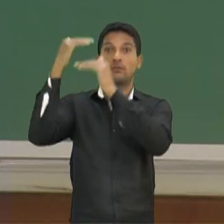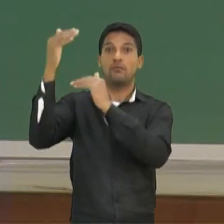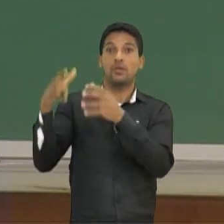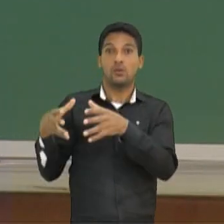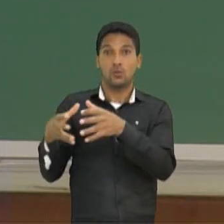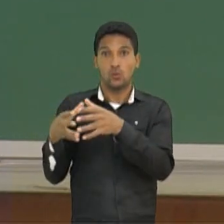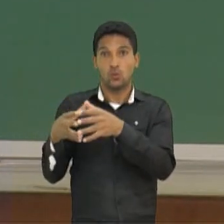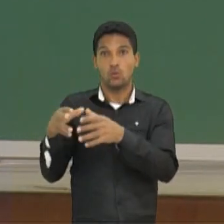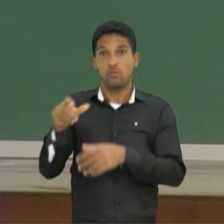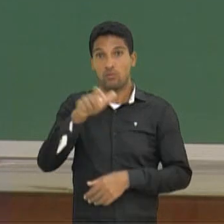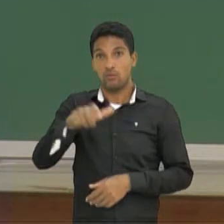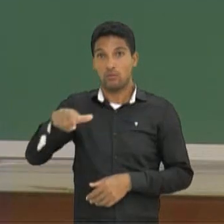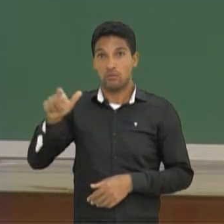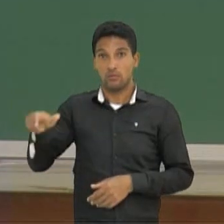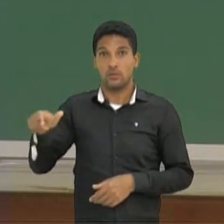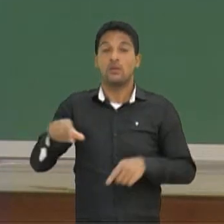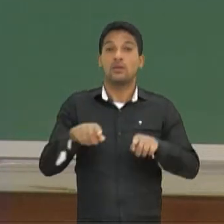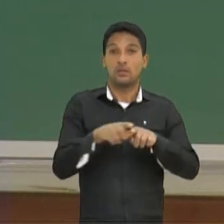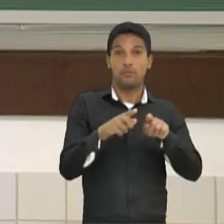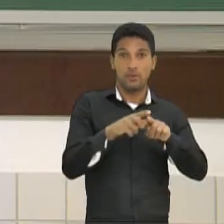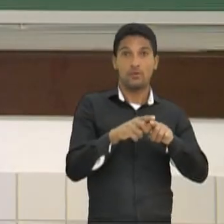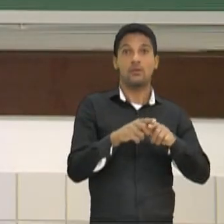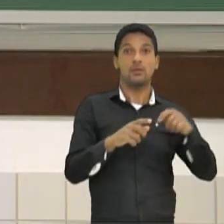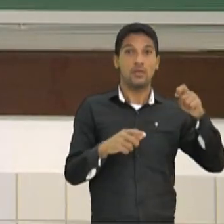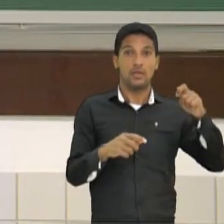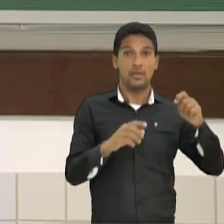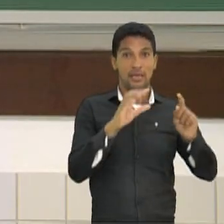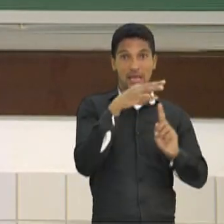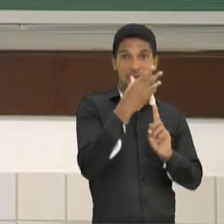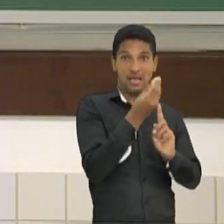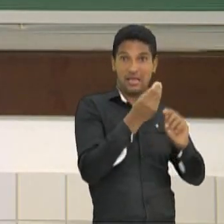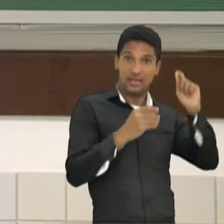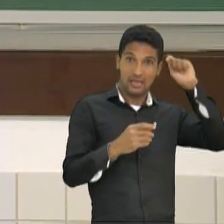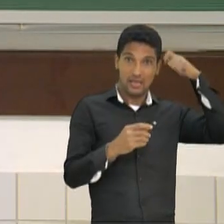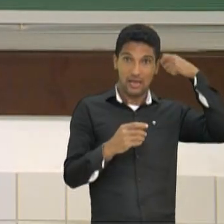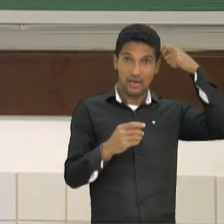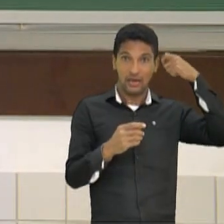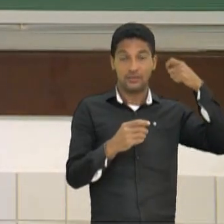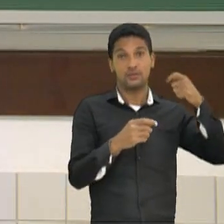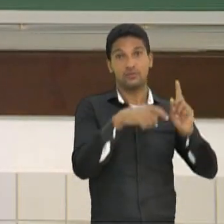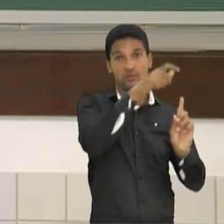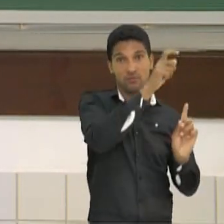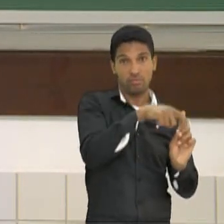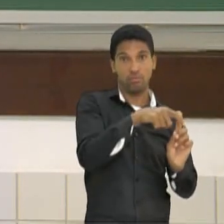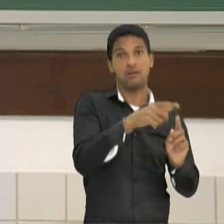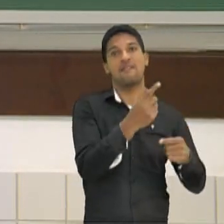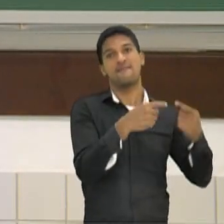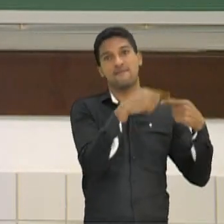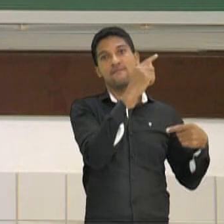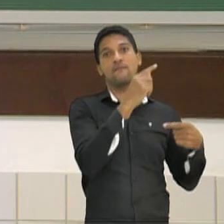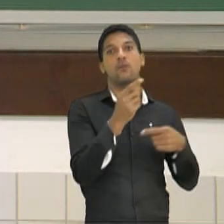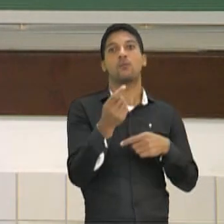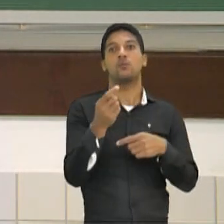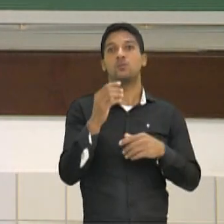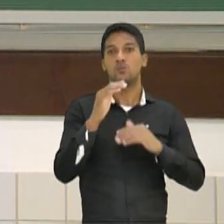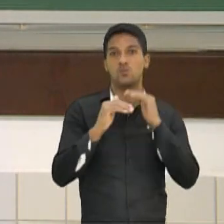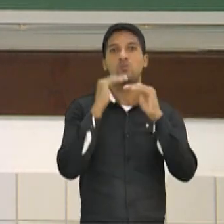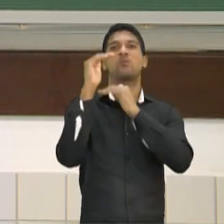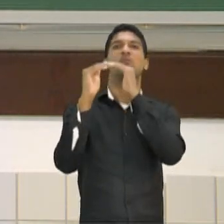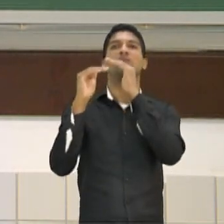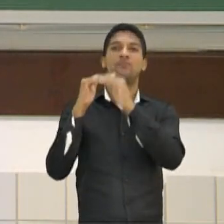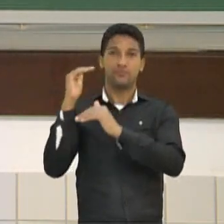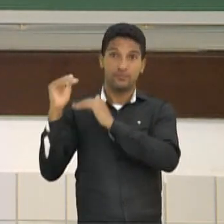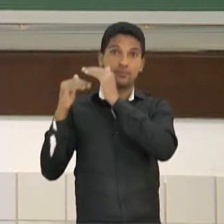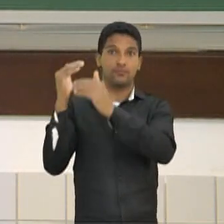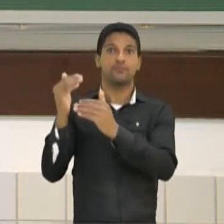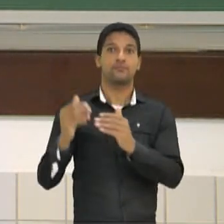3 modos de improvisação. Então, são os 3 modos que a improvisação acaba atingindo. O pessoal, o grupal e o artístico, que é trabalhado